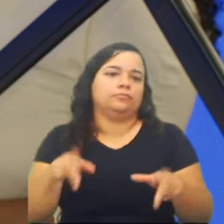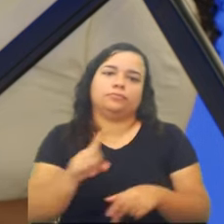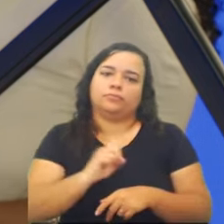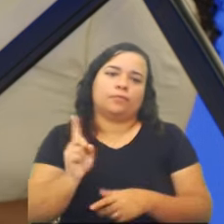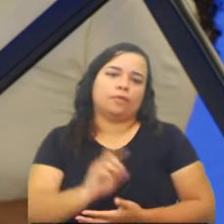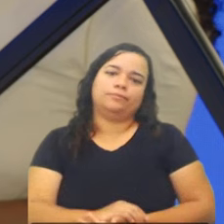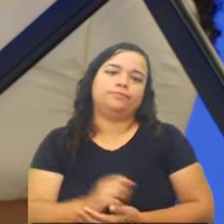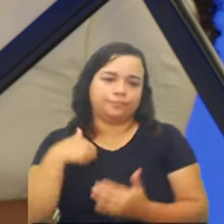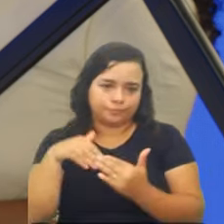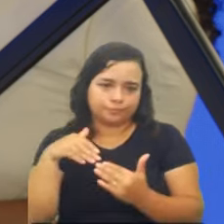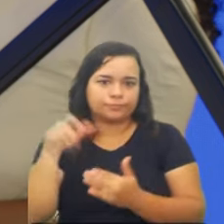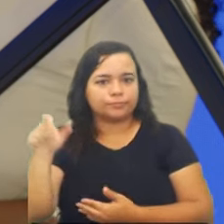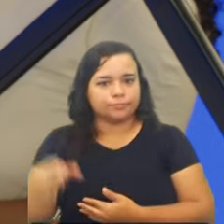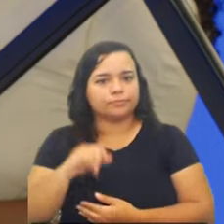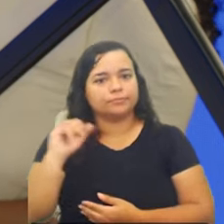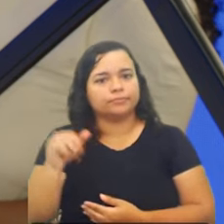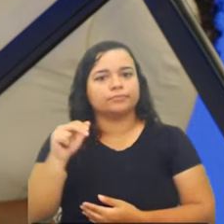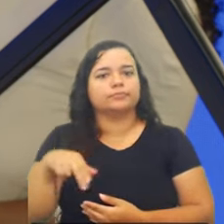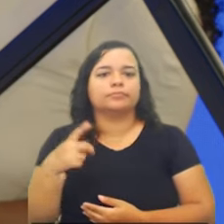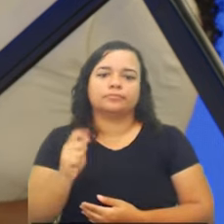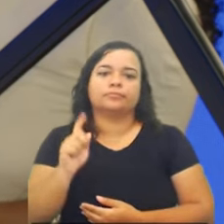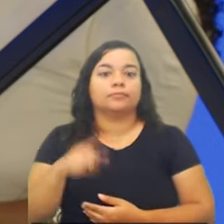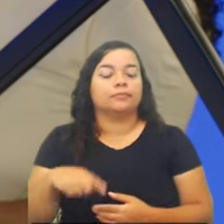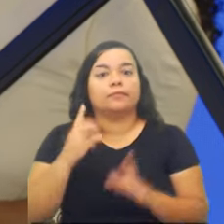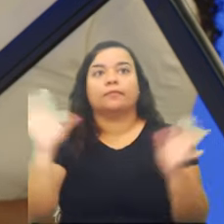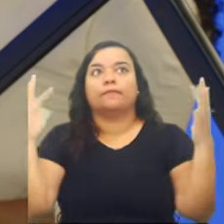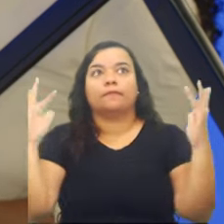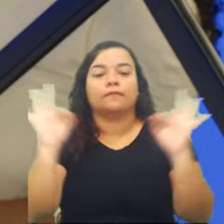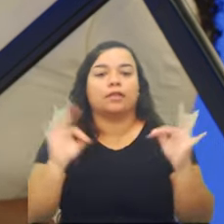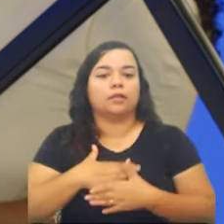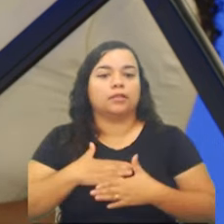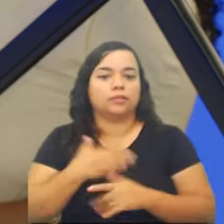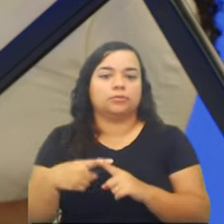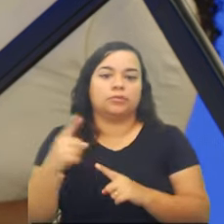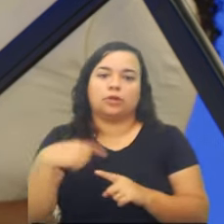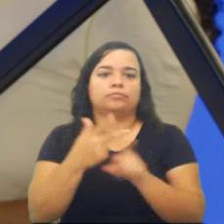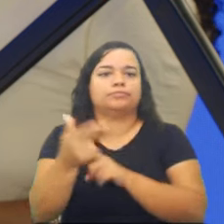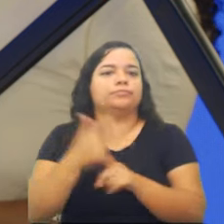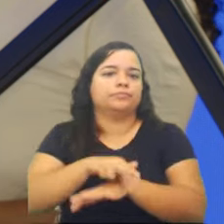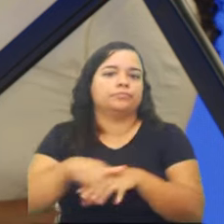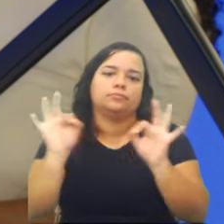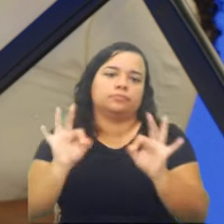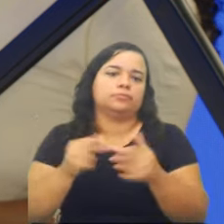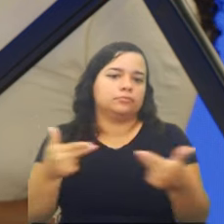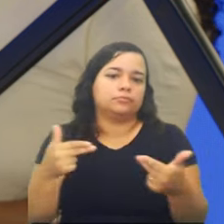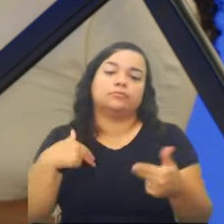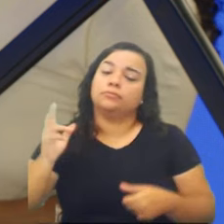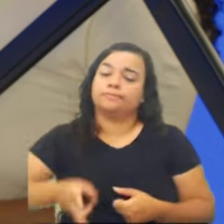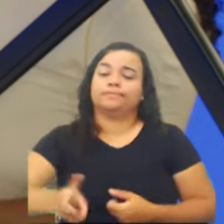do dia paraa noite então concordo com jando com todos vocês é vibrar pelo que a gente vem eh eh conseguindo